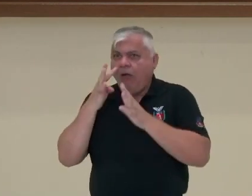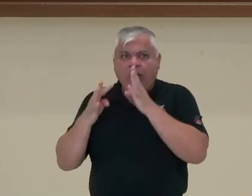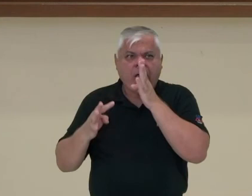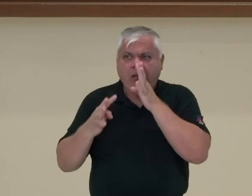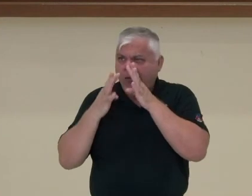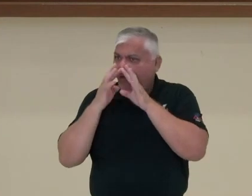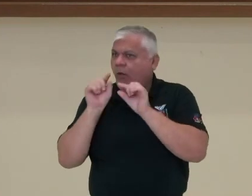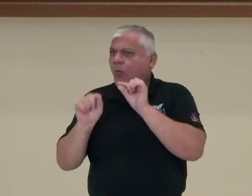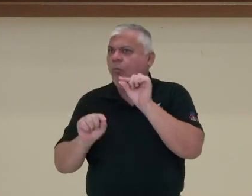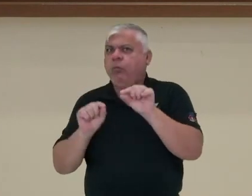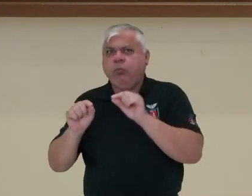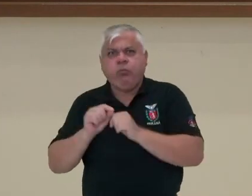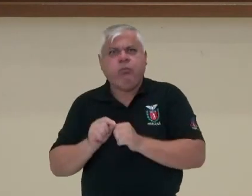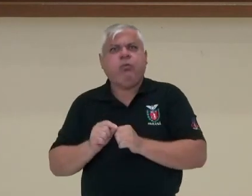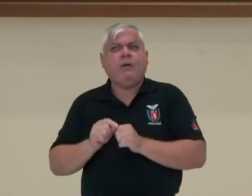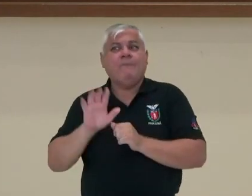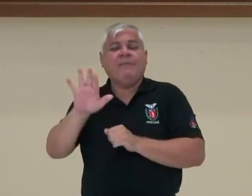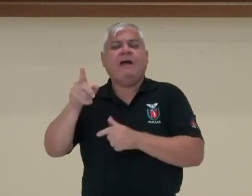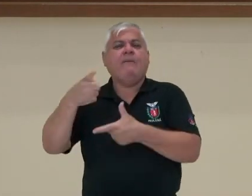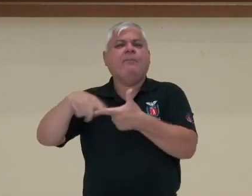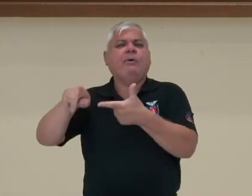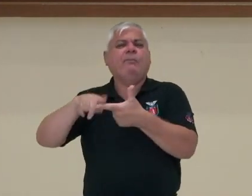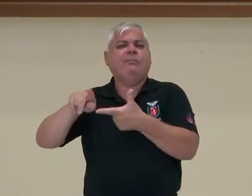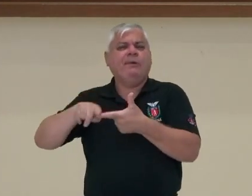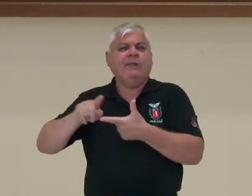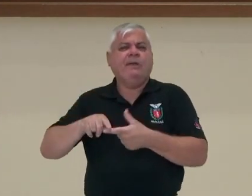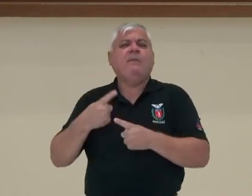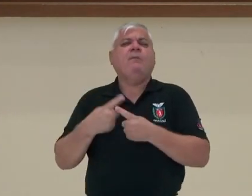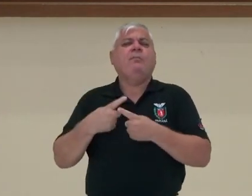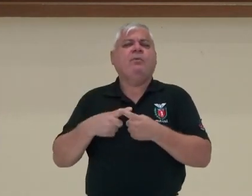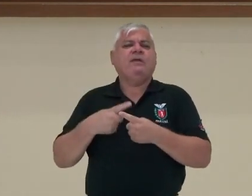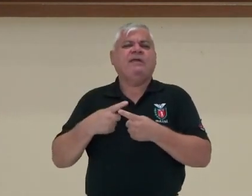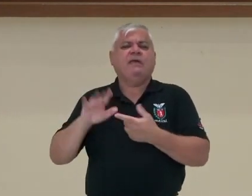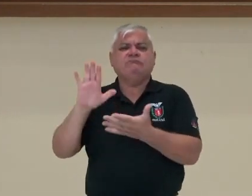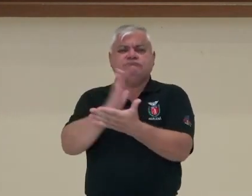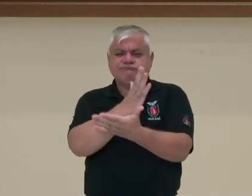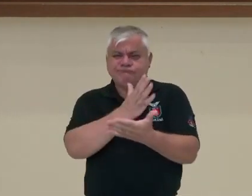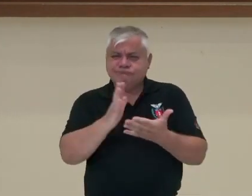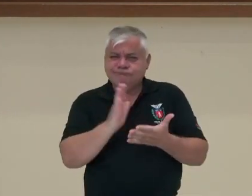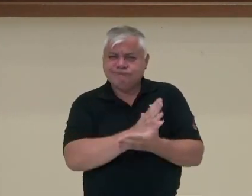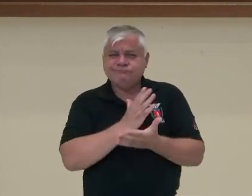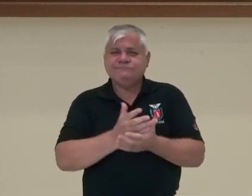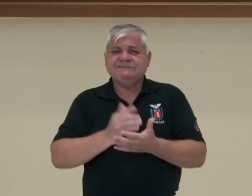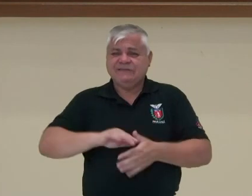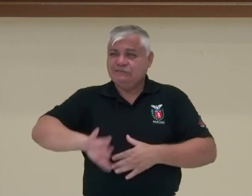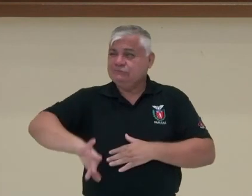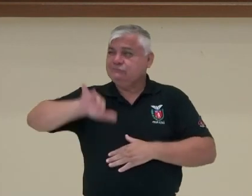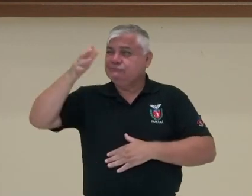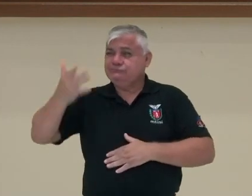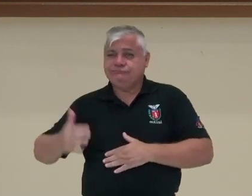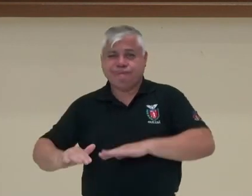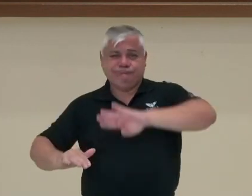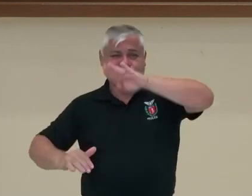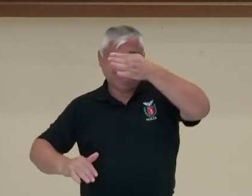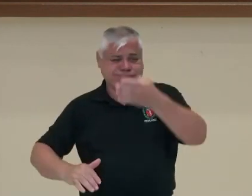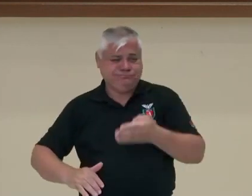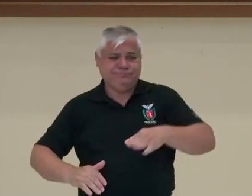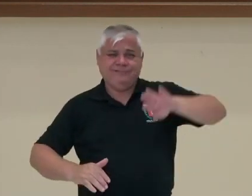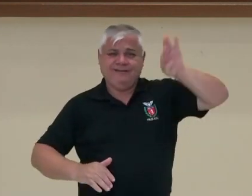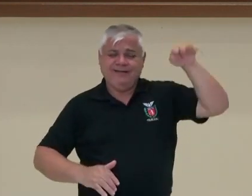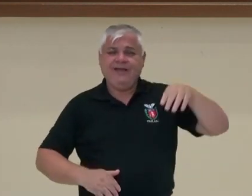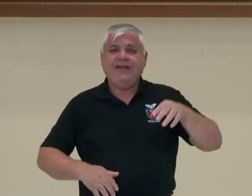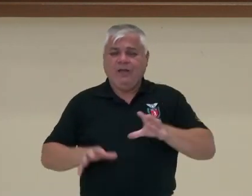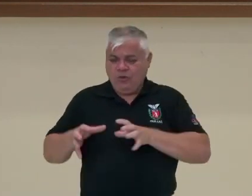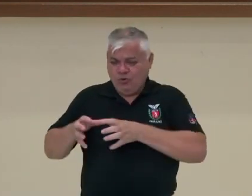ele encontra ali um conflito. Então era uma região de uma geografia bem acidentada, era um povo